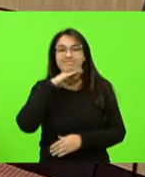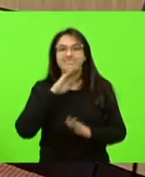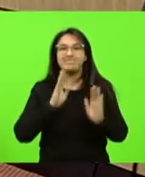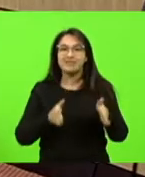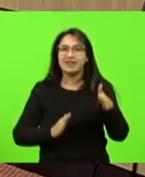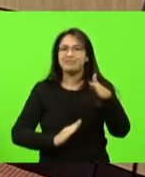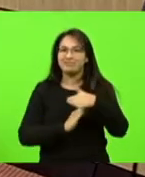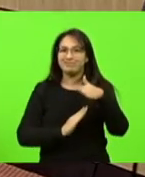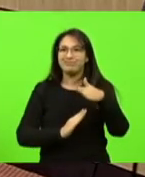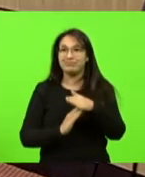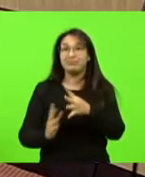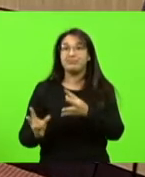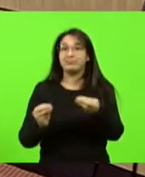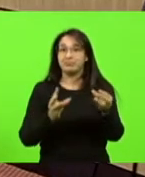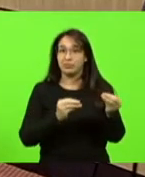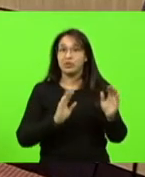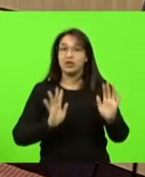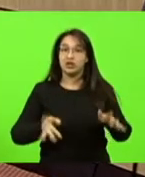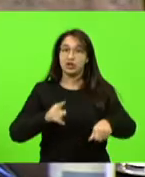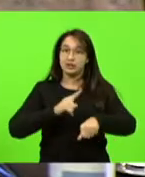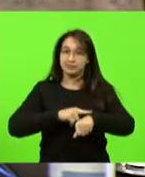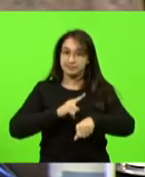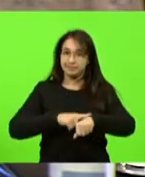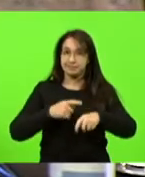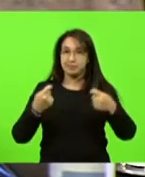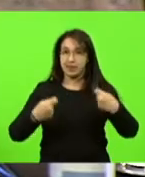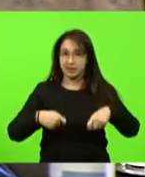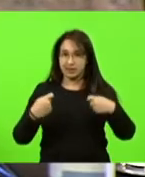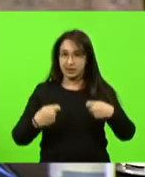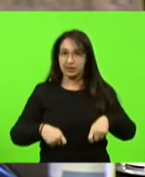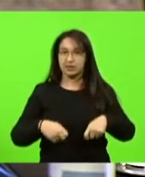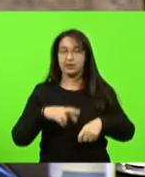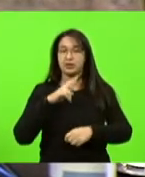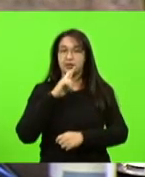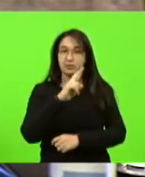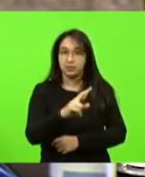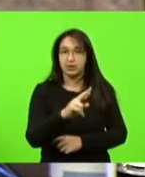Acho que está na hora de nós darmos aqui algum recado nesse sentido.